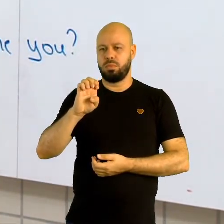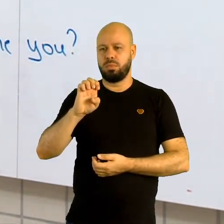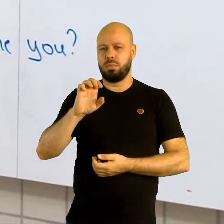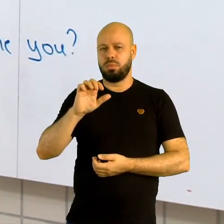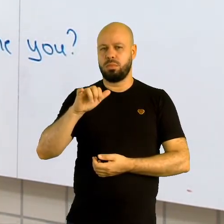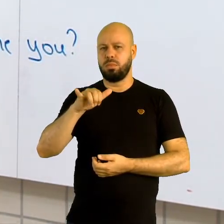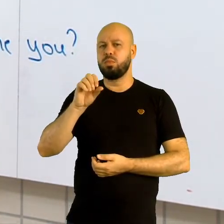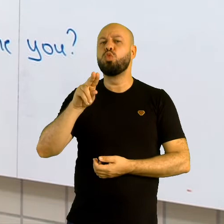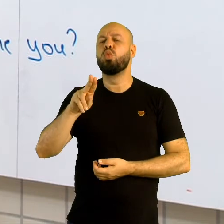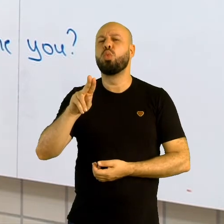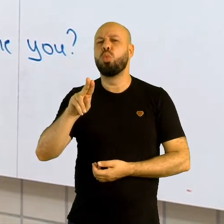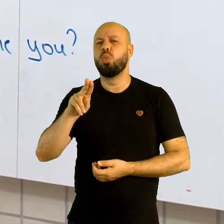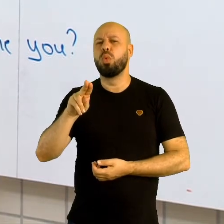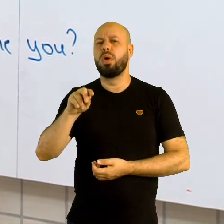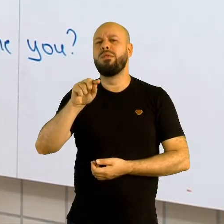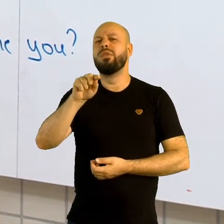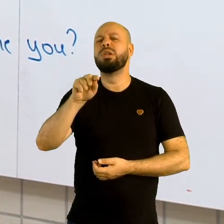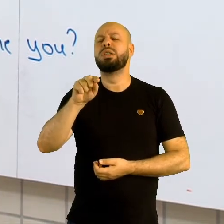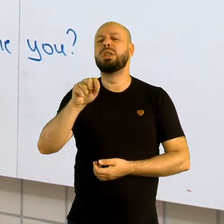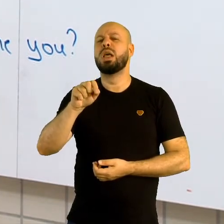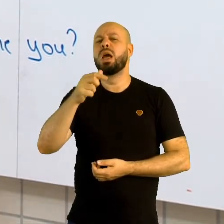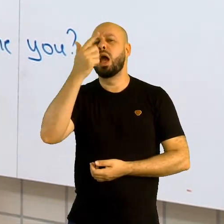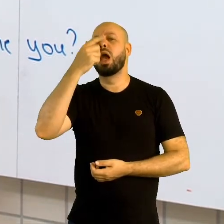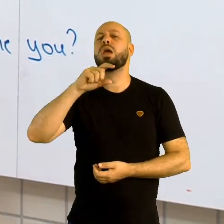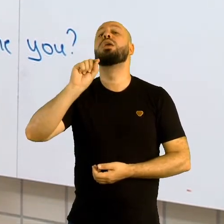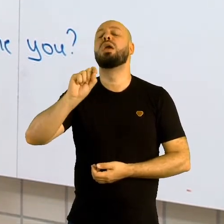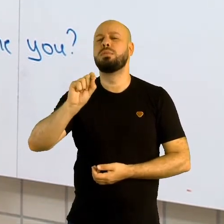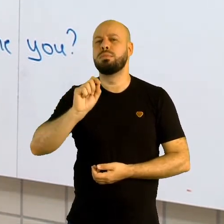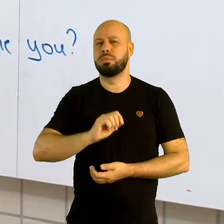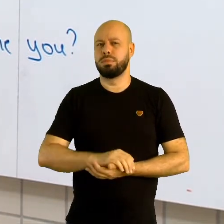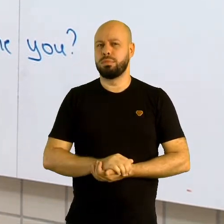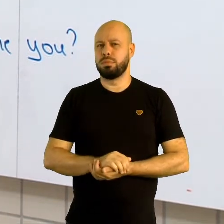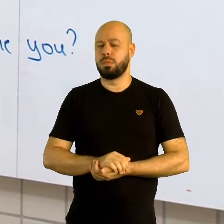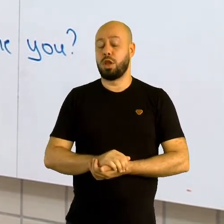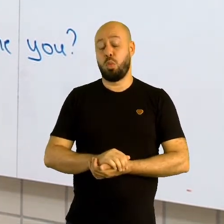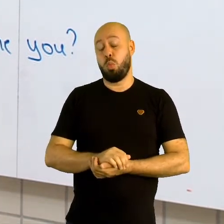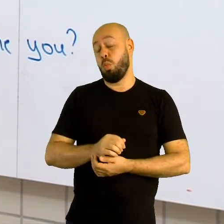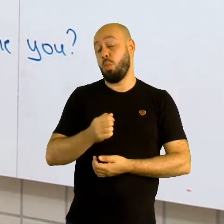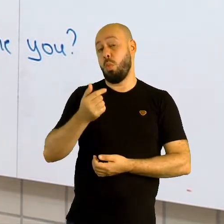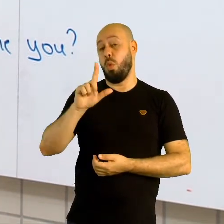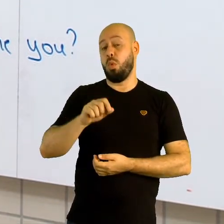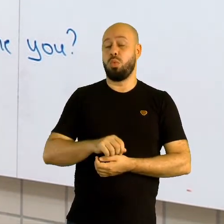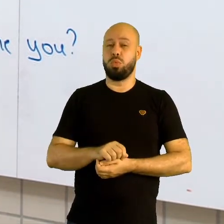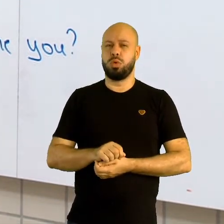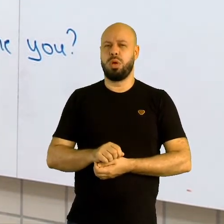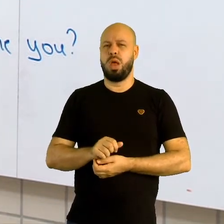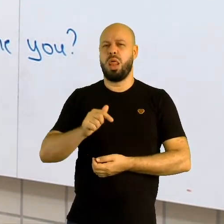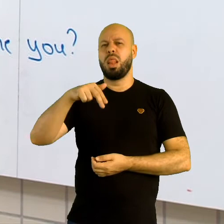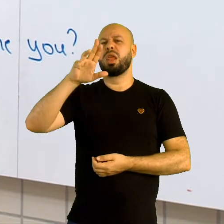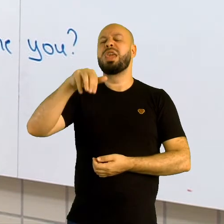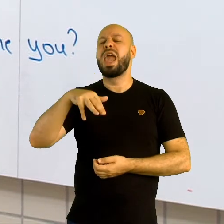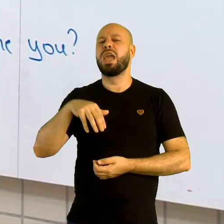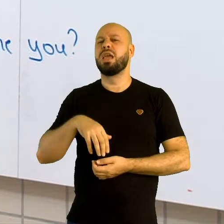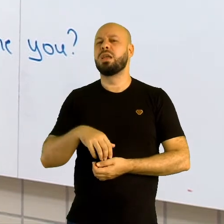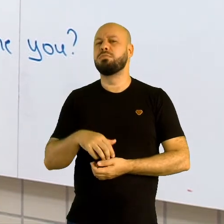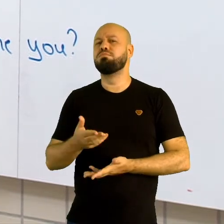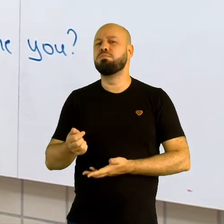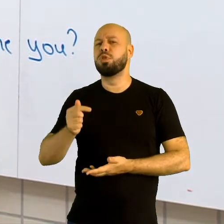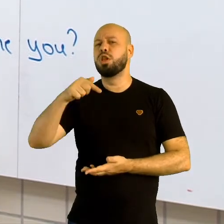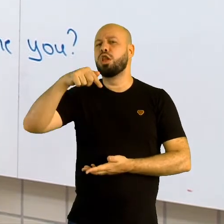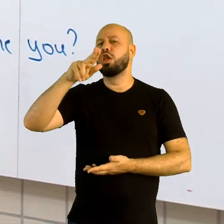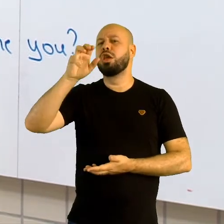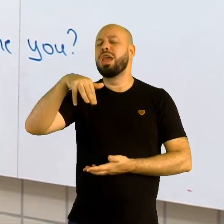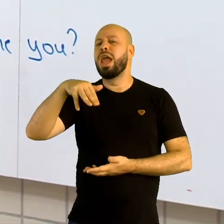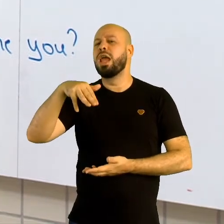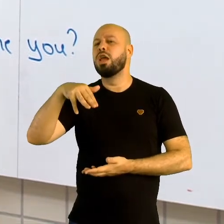who are you? Quem é você? Ok? Ou who is your